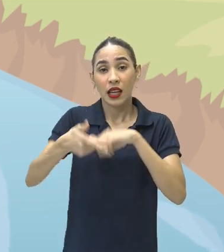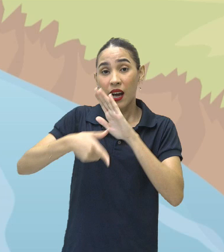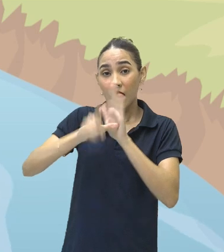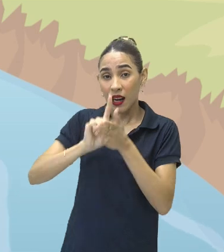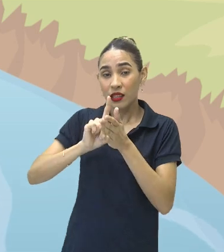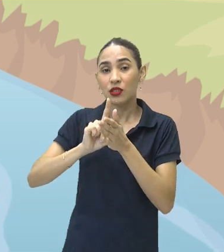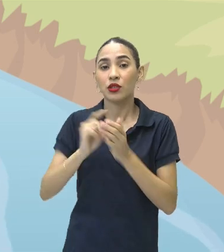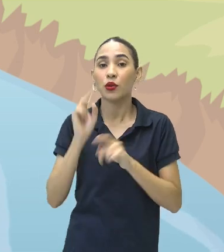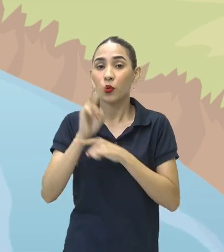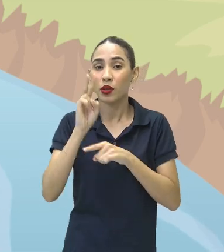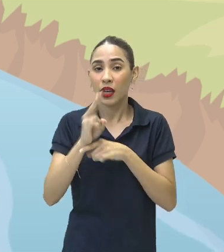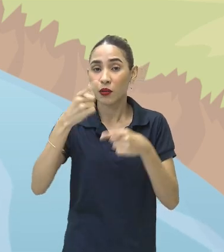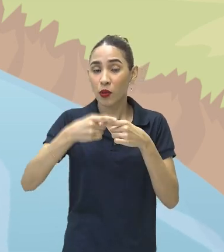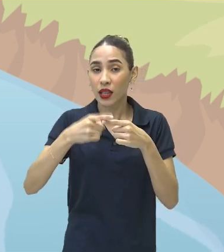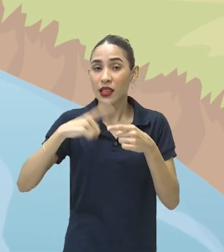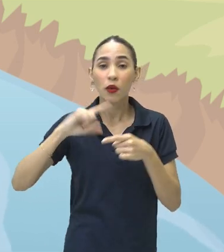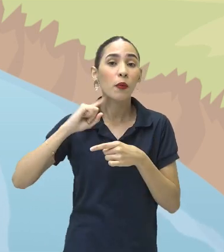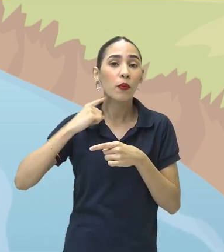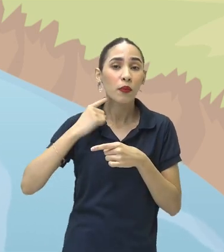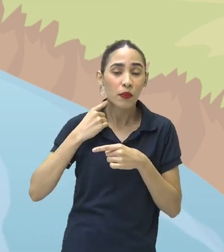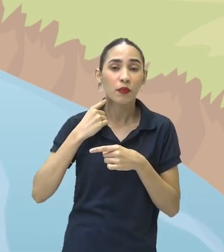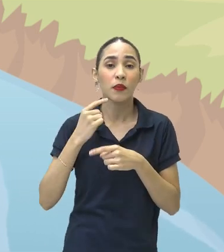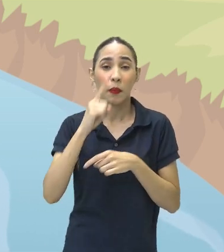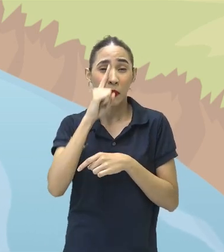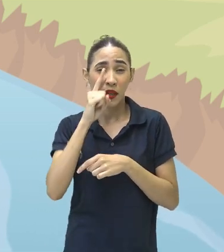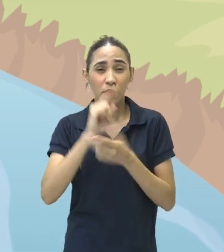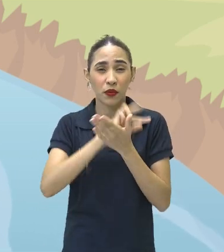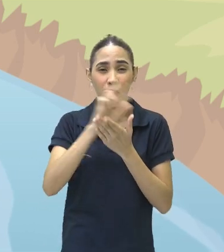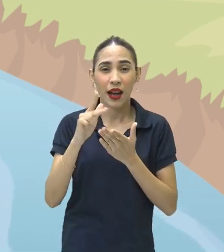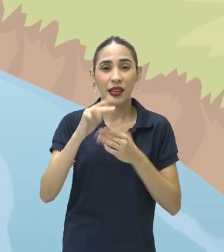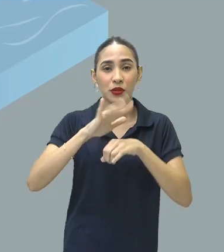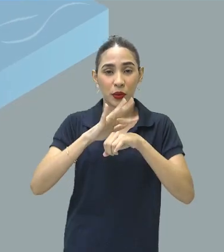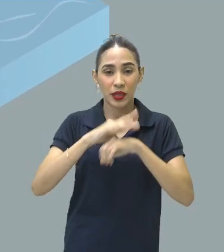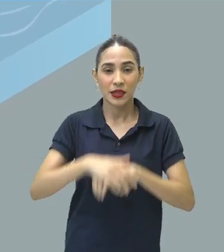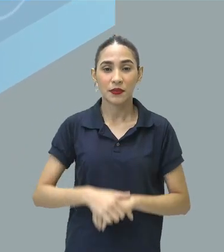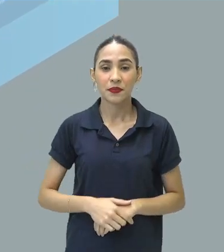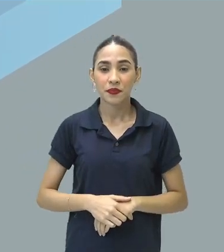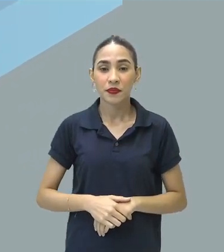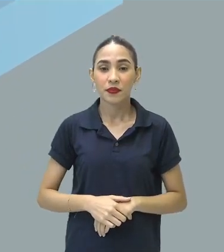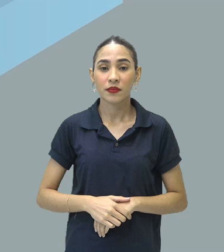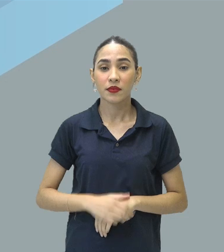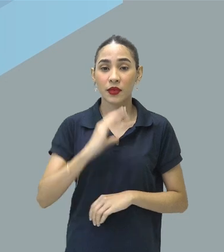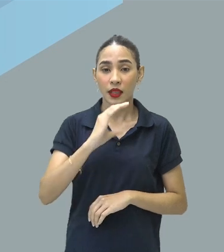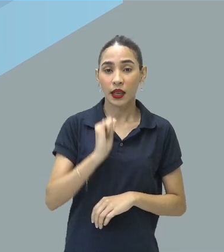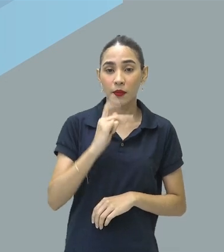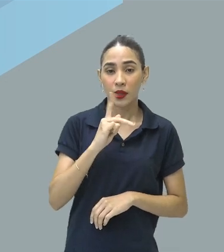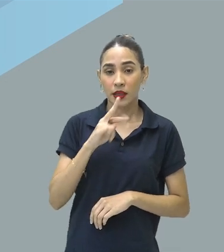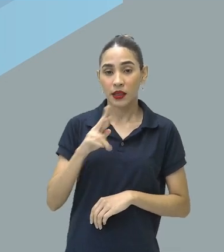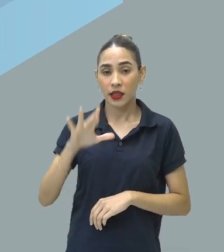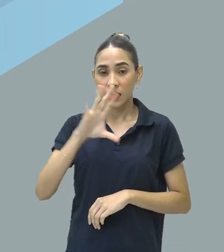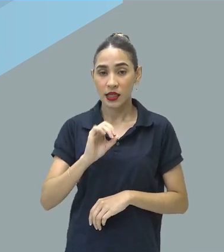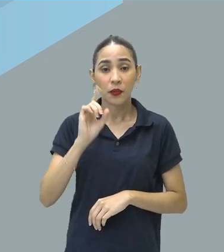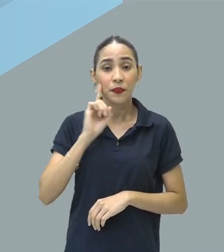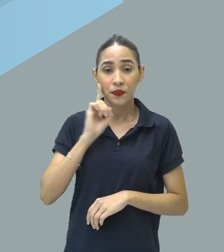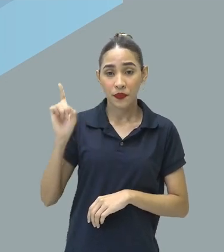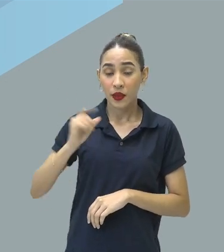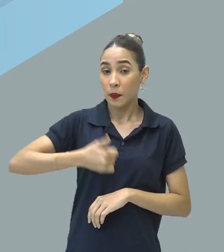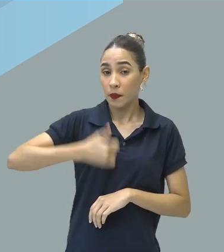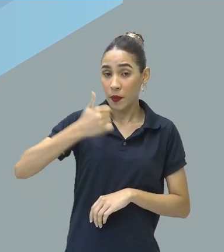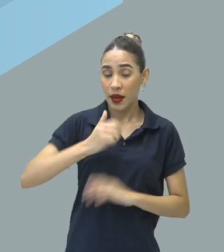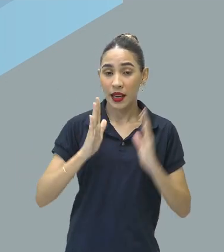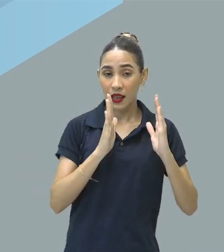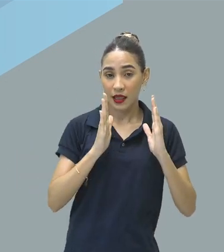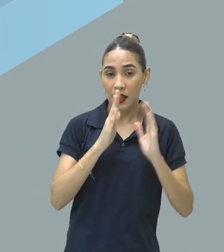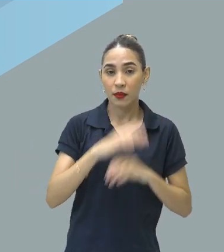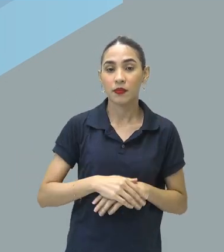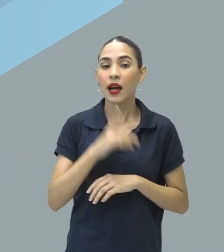pois há o risco de contaminação por inúmeras doenças. Captação. Nessa primeira etapa,